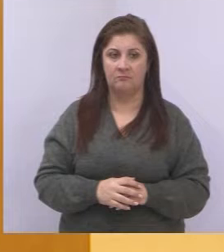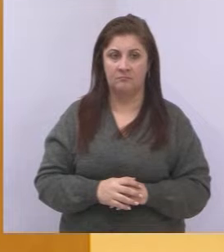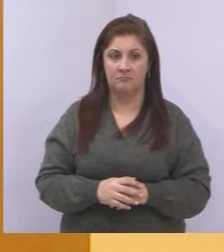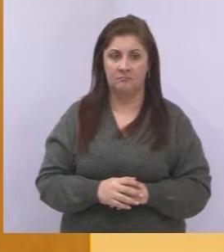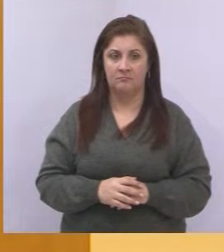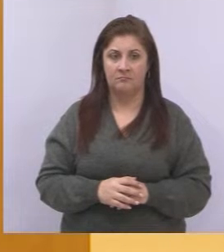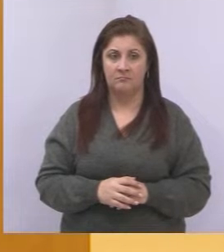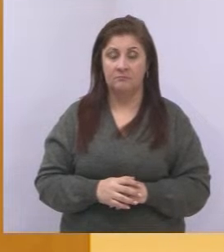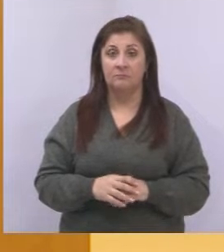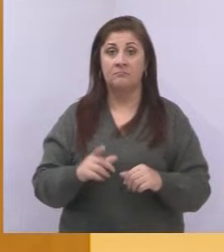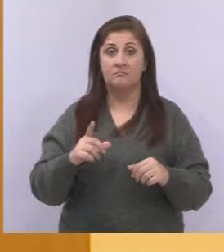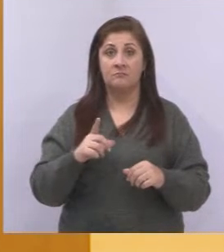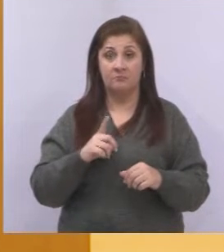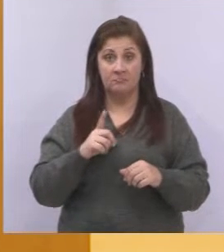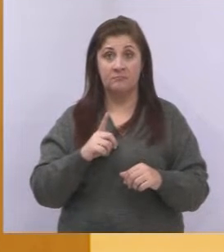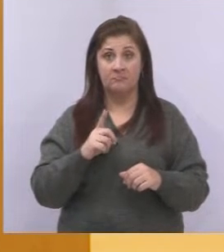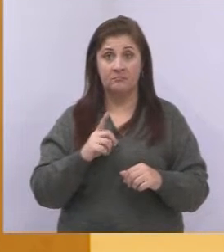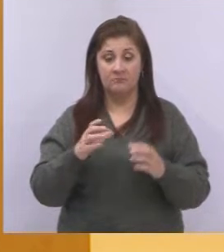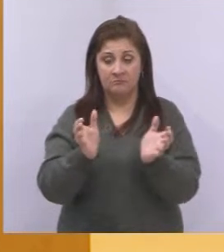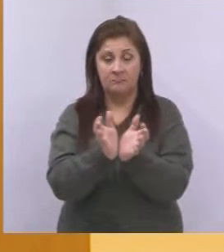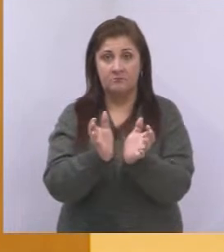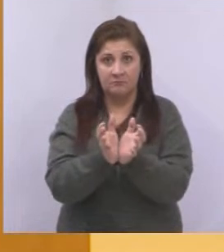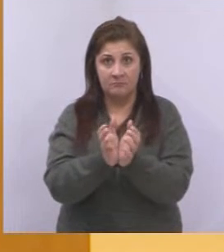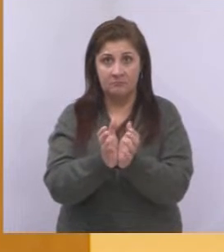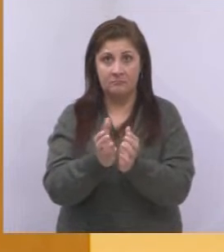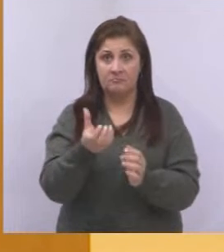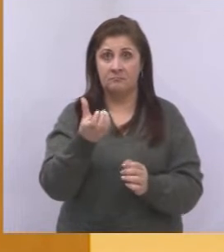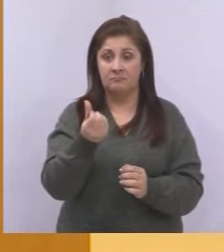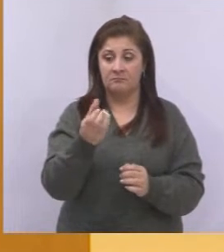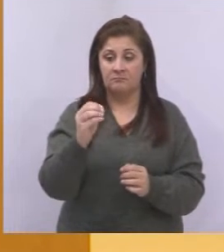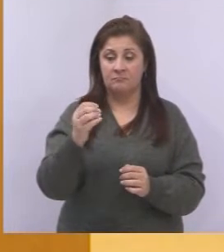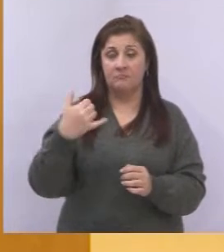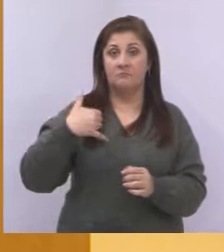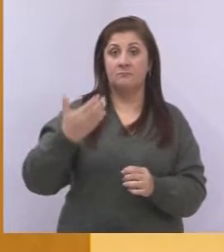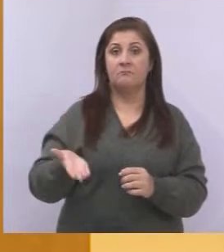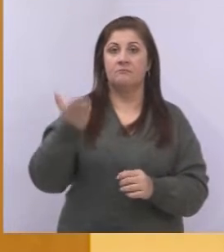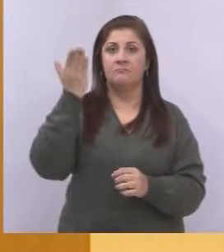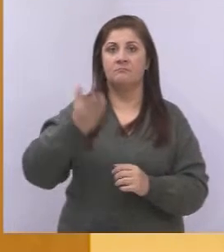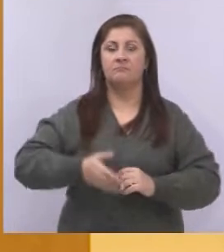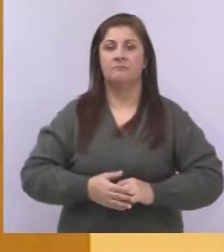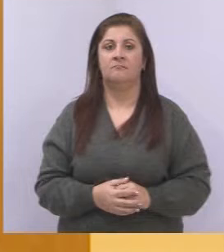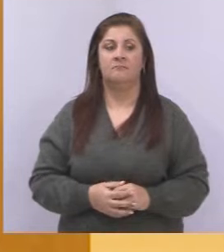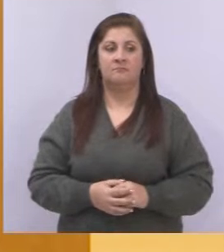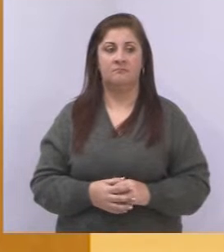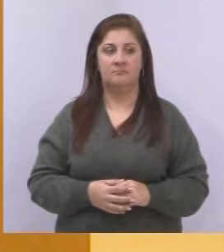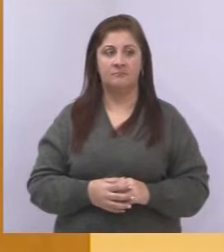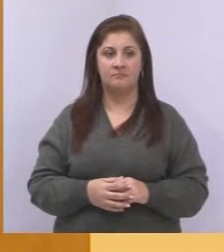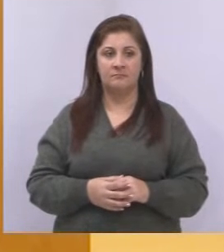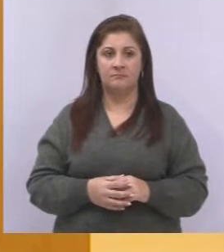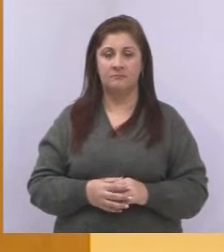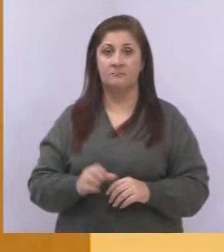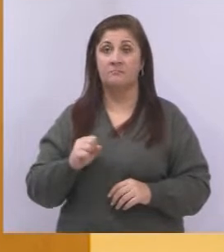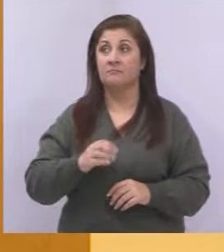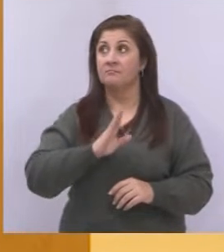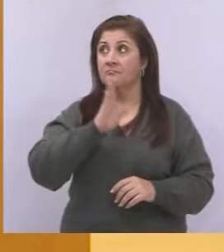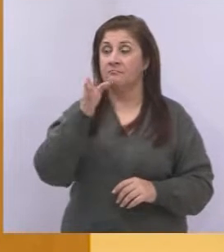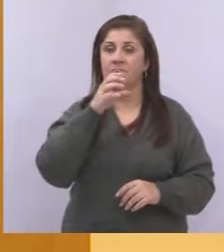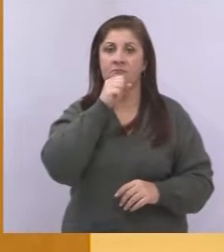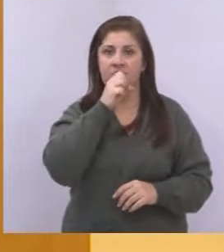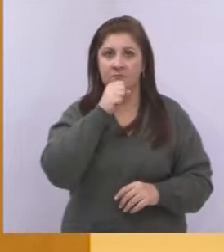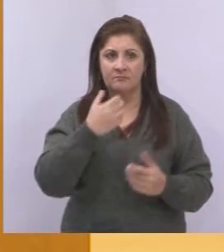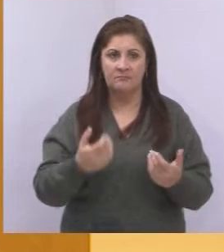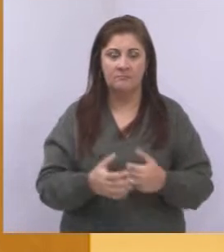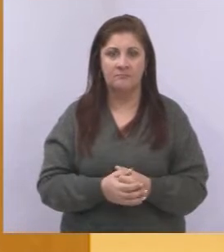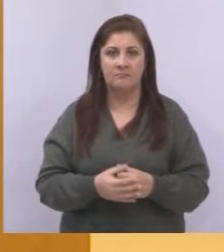que exigem idade acima de 60 anos. De 60 anos, né? Se você for no Ponte Preta sábado, a maioria